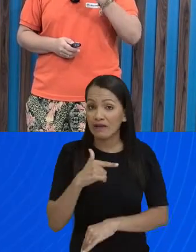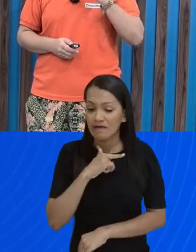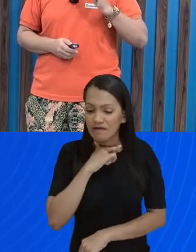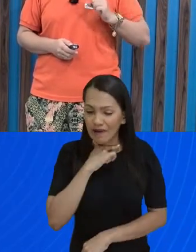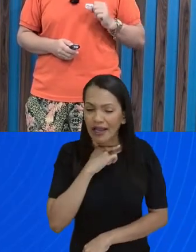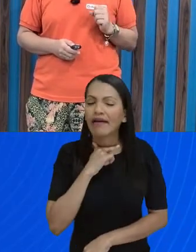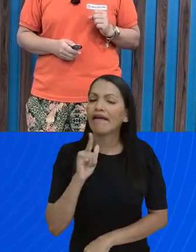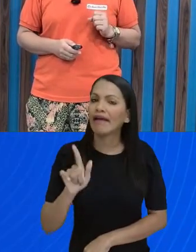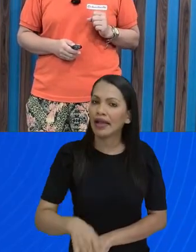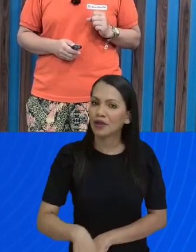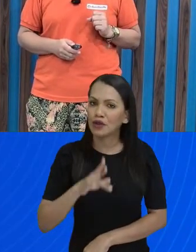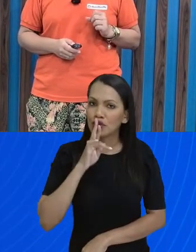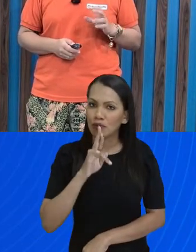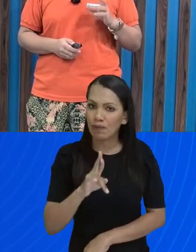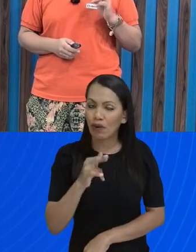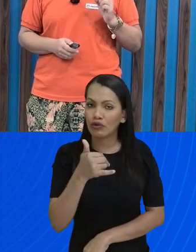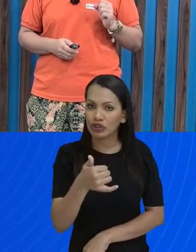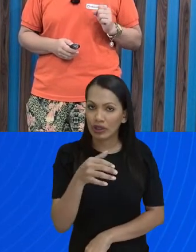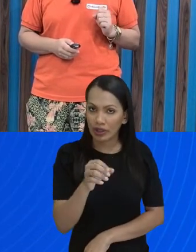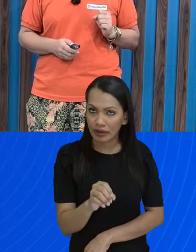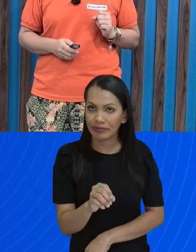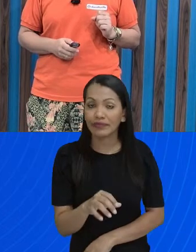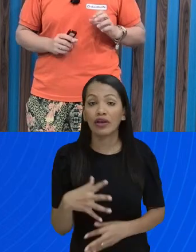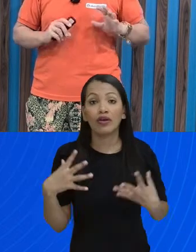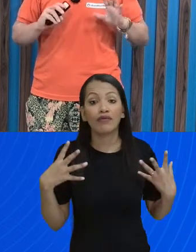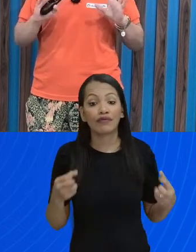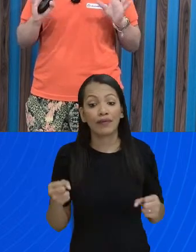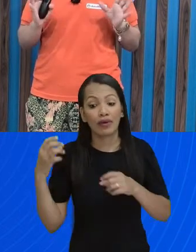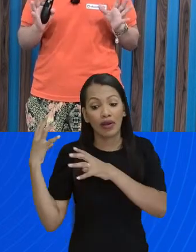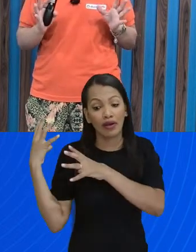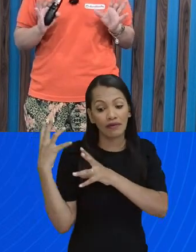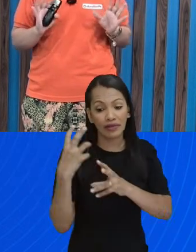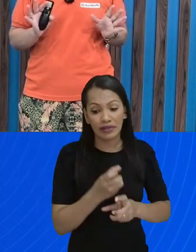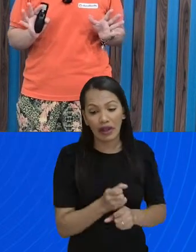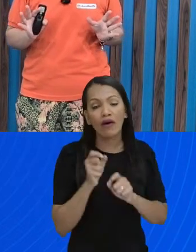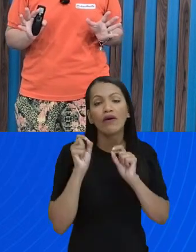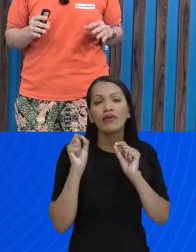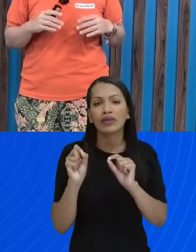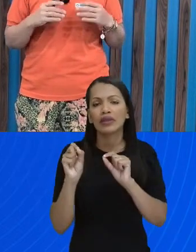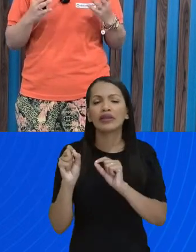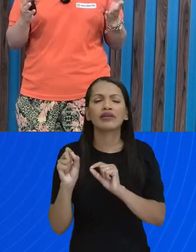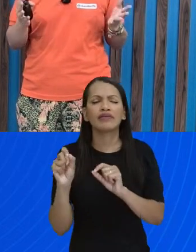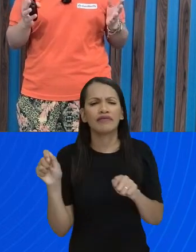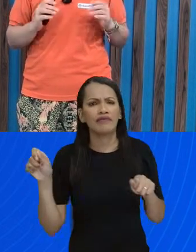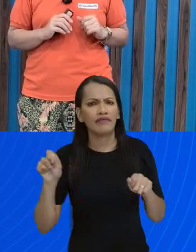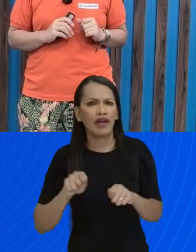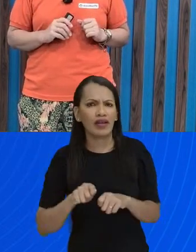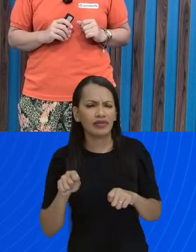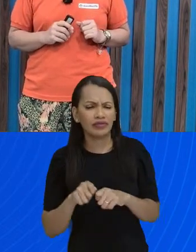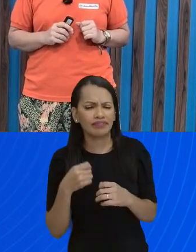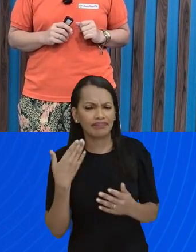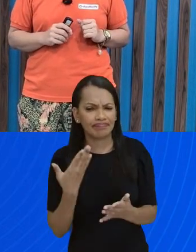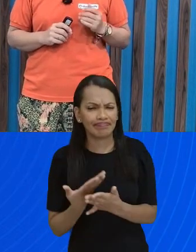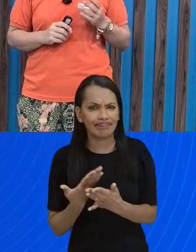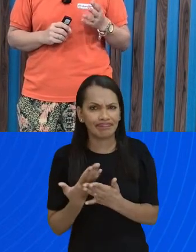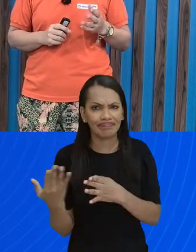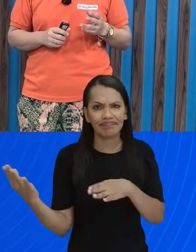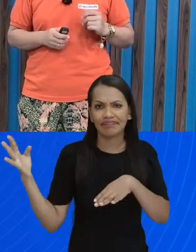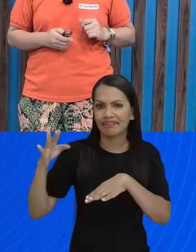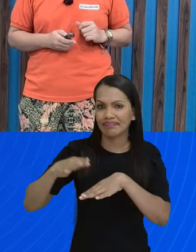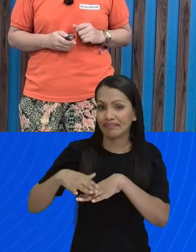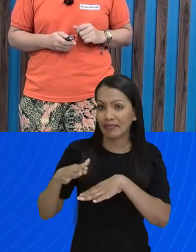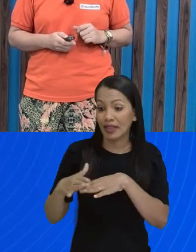Vamos relembrar aí, vamos revisar o que nós resolvemos alguns problemas, mesmo que matemático, mas